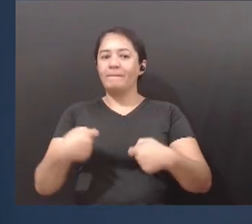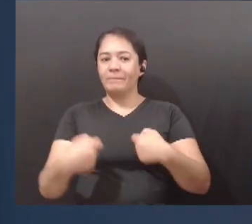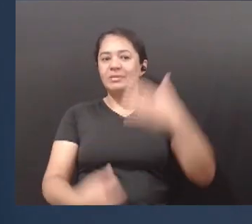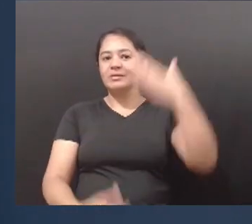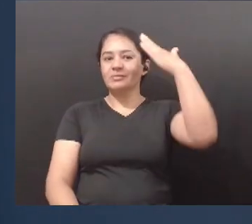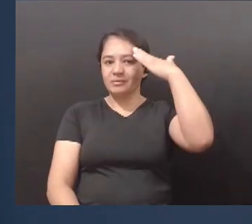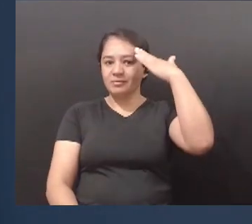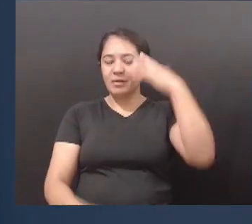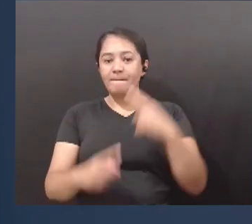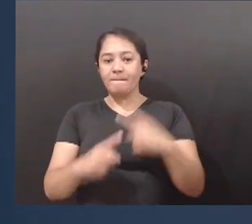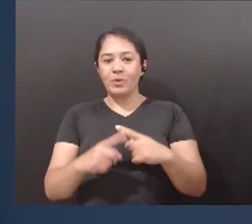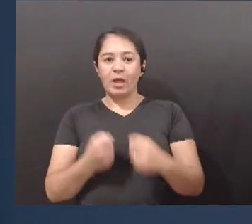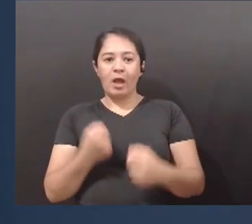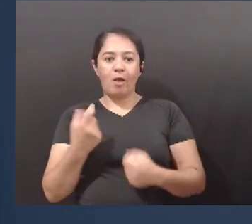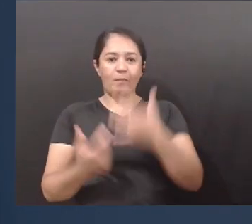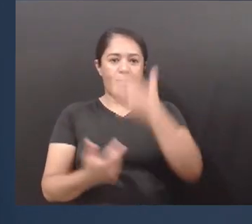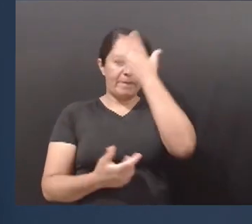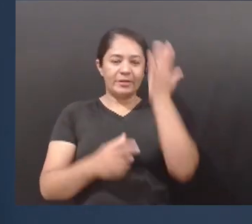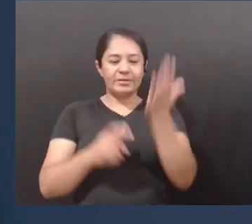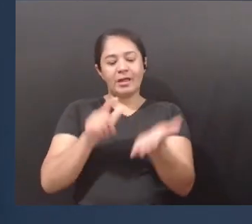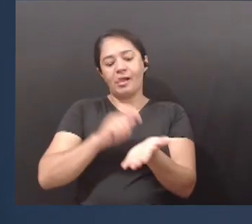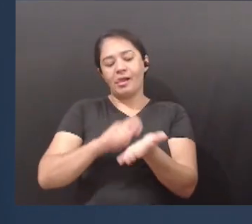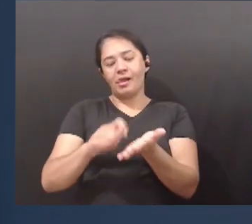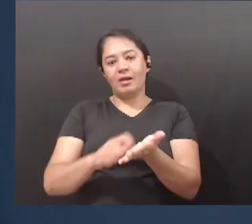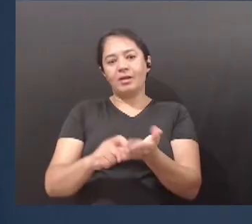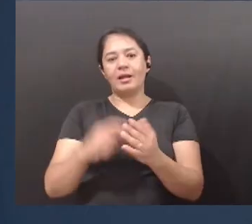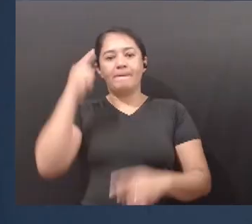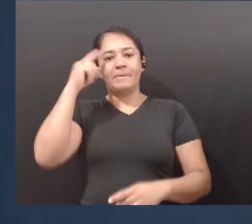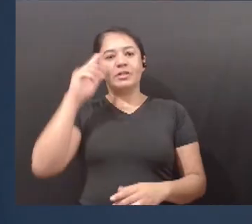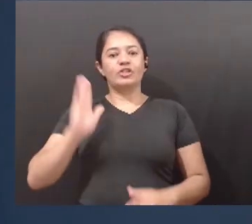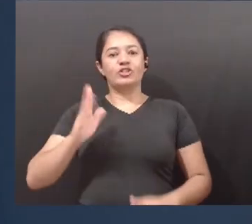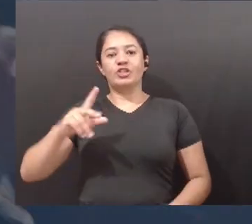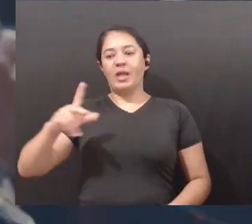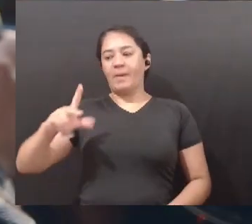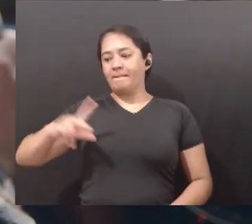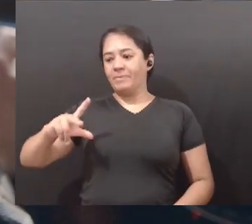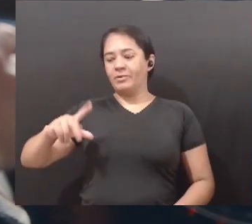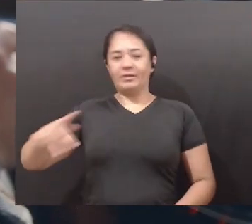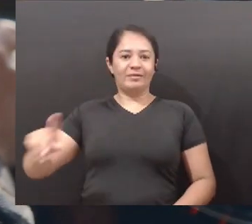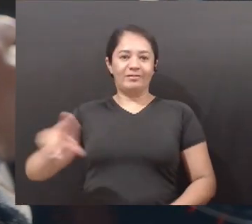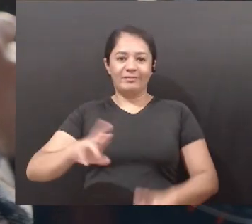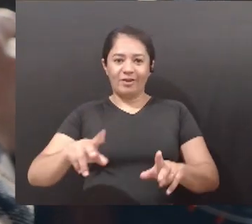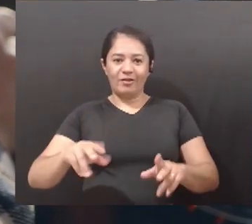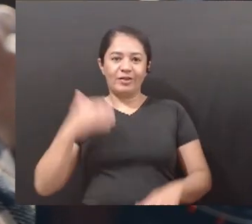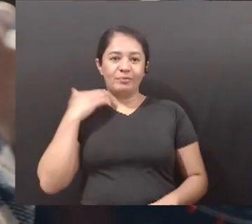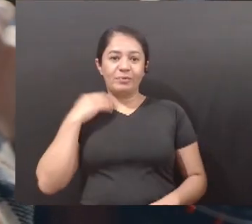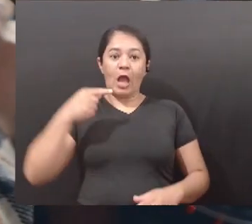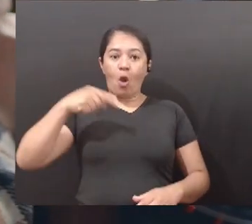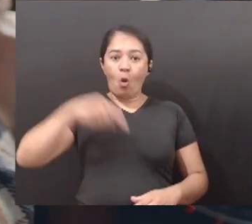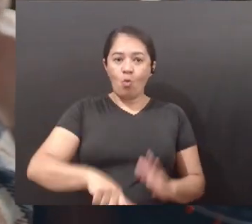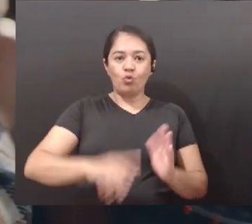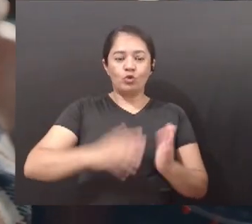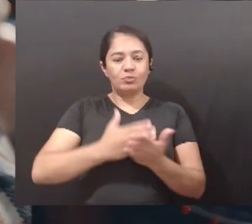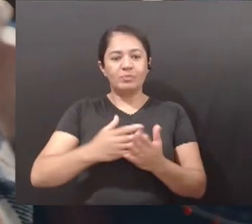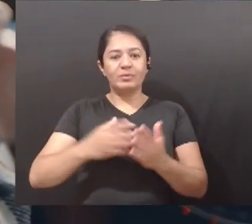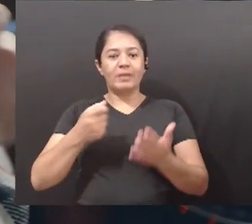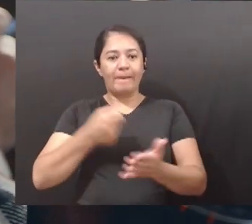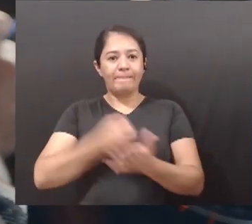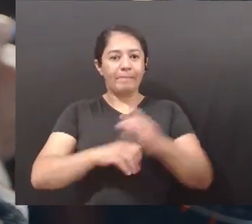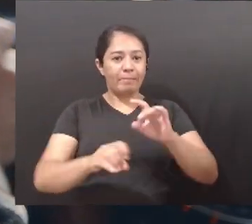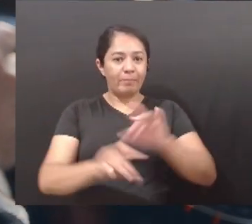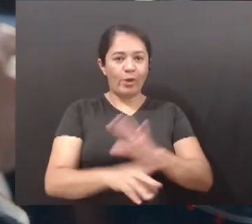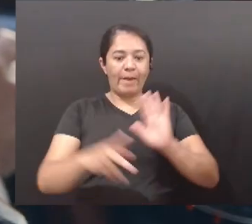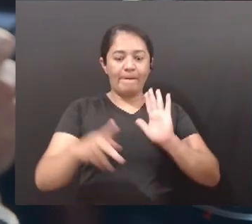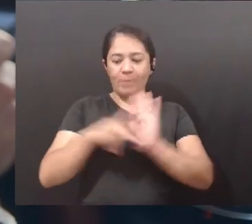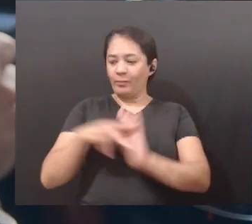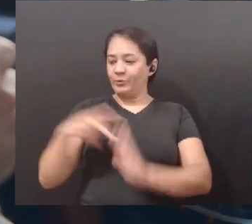assina o papel, entra no financiamento achando que o carro já é da pessoa. Não é, ele é do banco. Quando você pagar a última parcela, aí o carro passa a ser seu. Então esse já é o primeiro ponto. Por